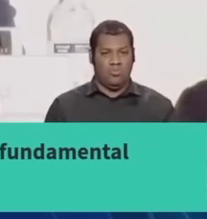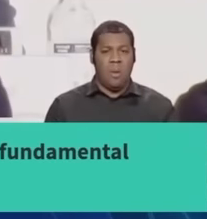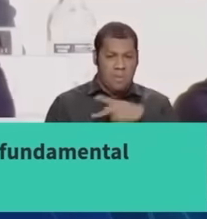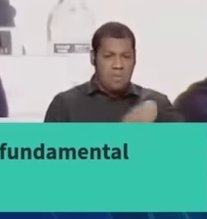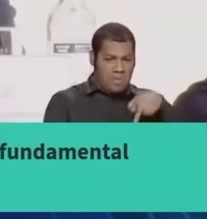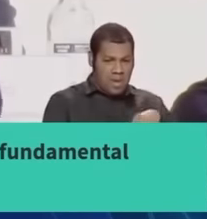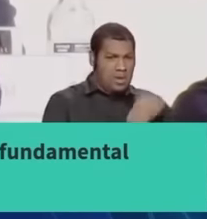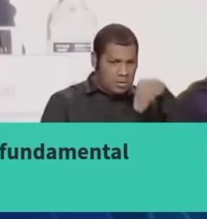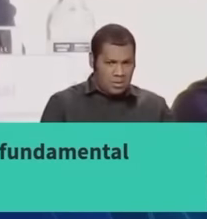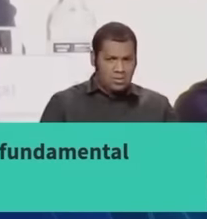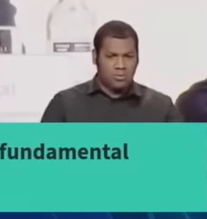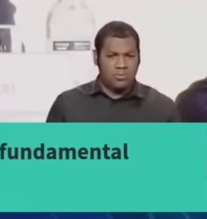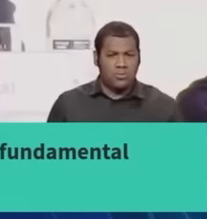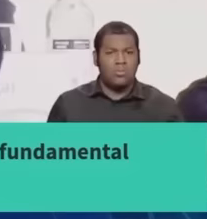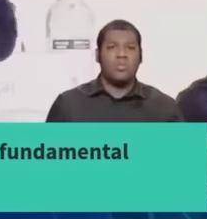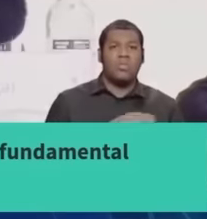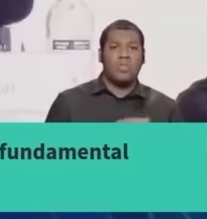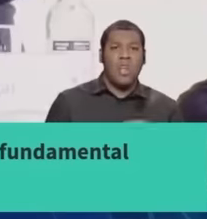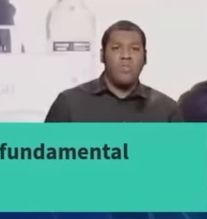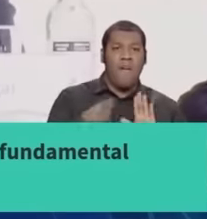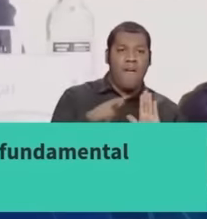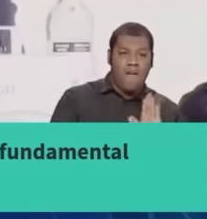ser francos. Quem é que cumpriu o protocolo de Quioto?